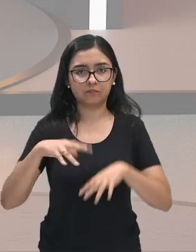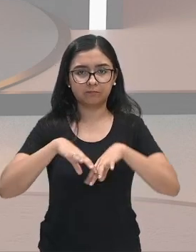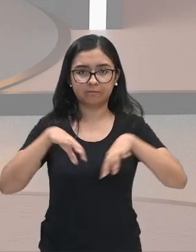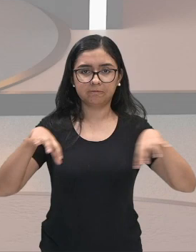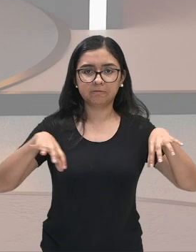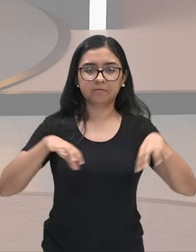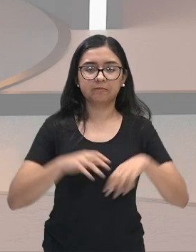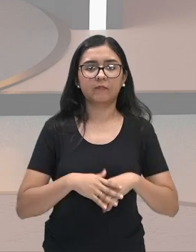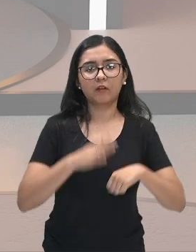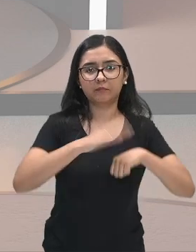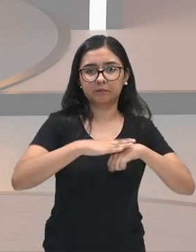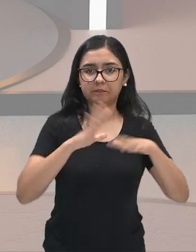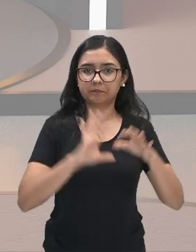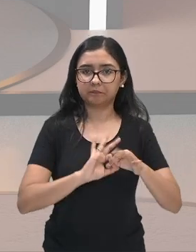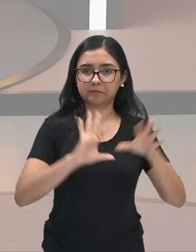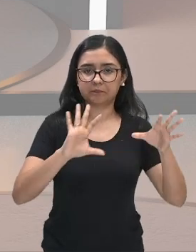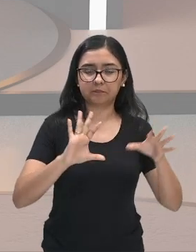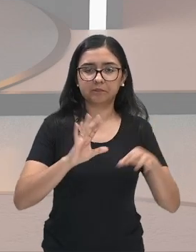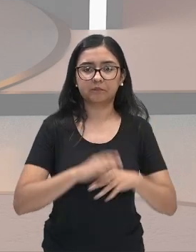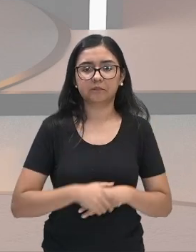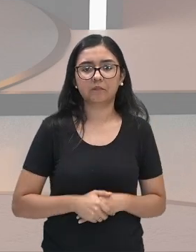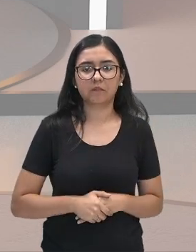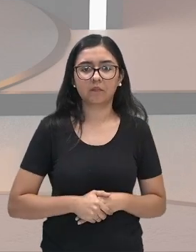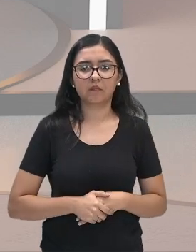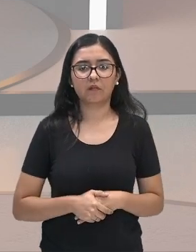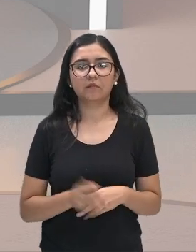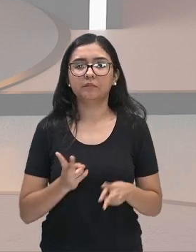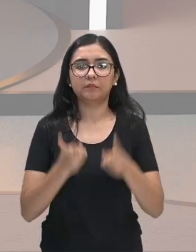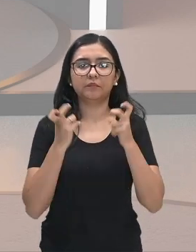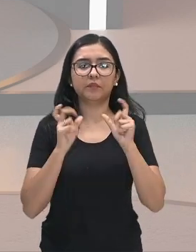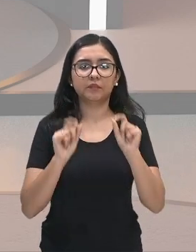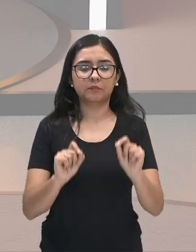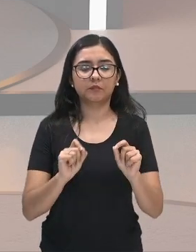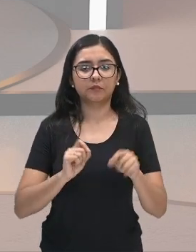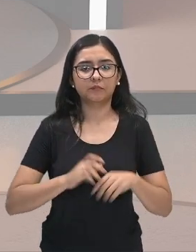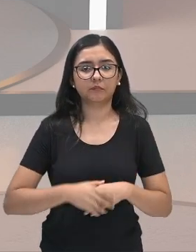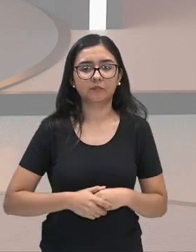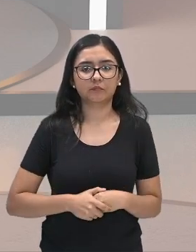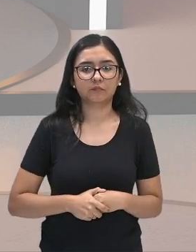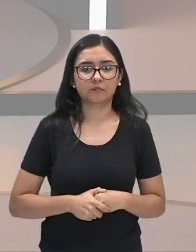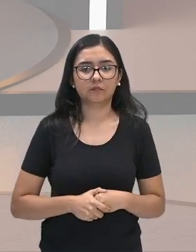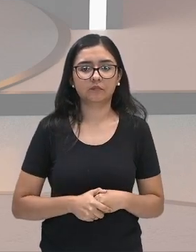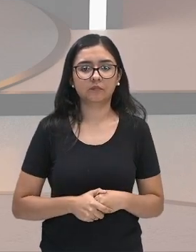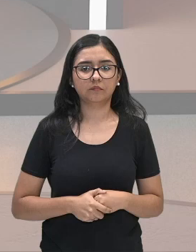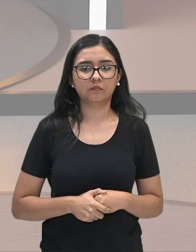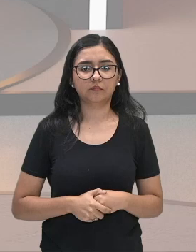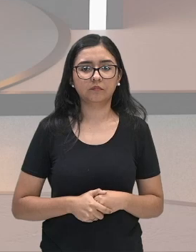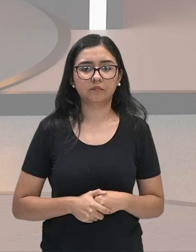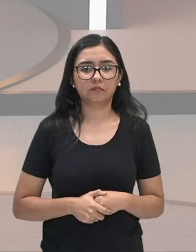vejam, não é só, nós percebemos que isso não é a massa